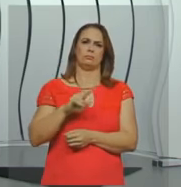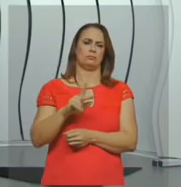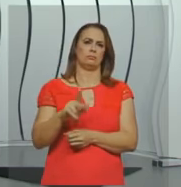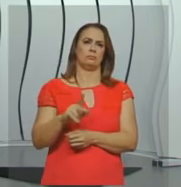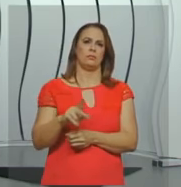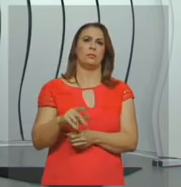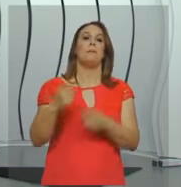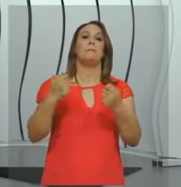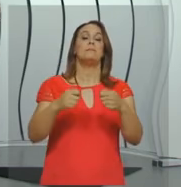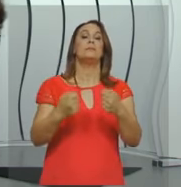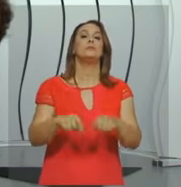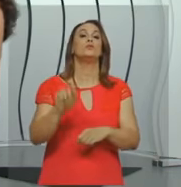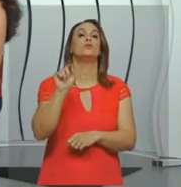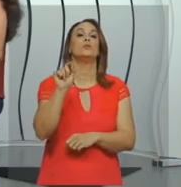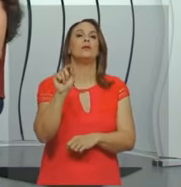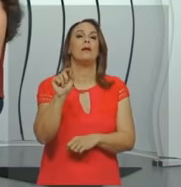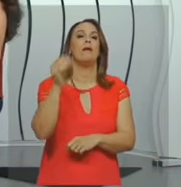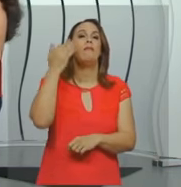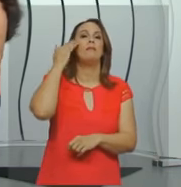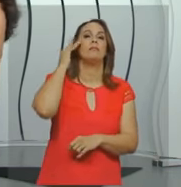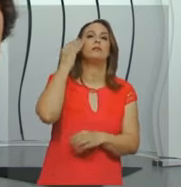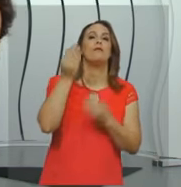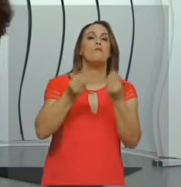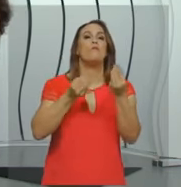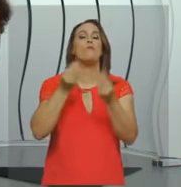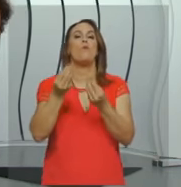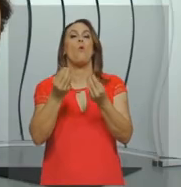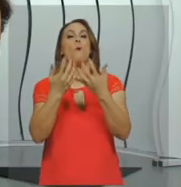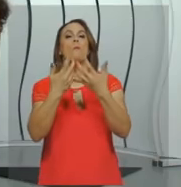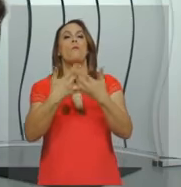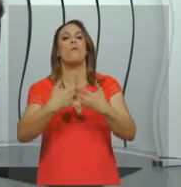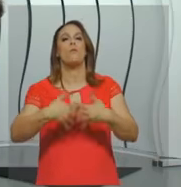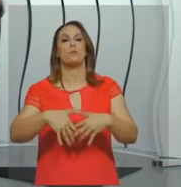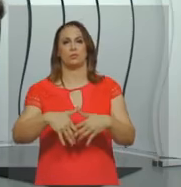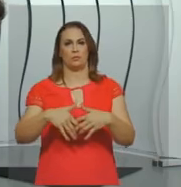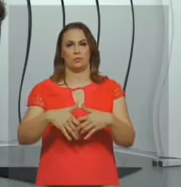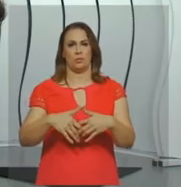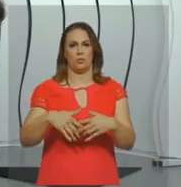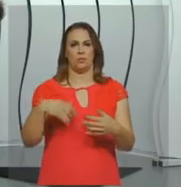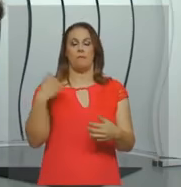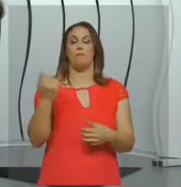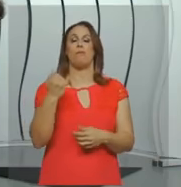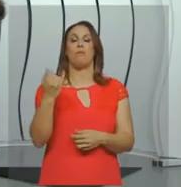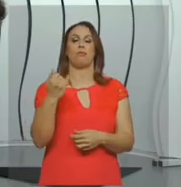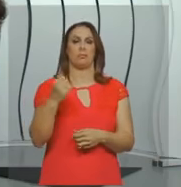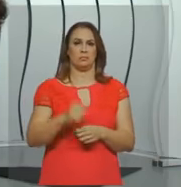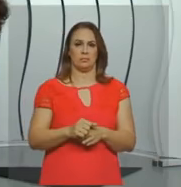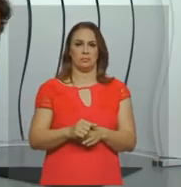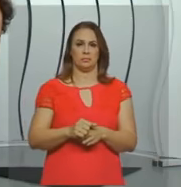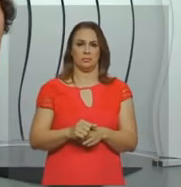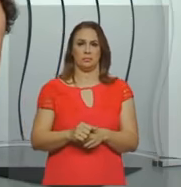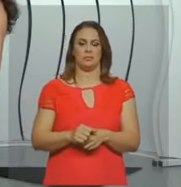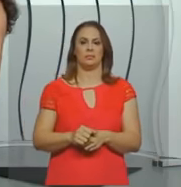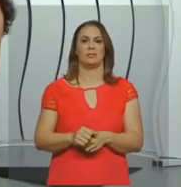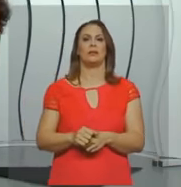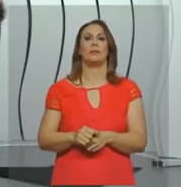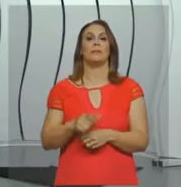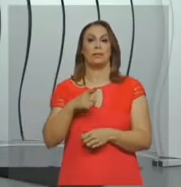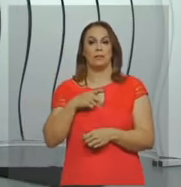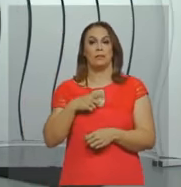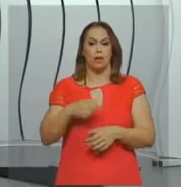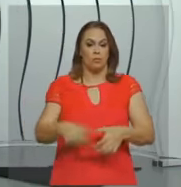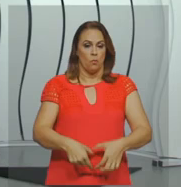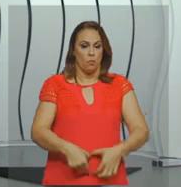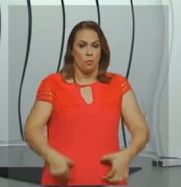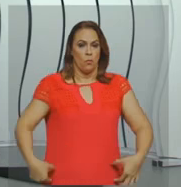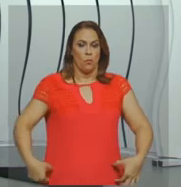e sustentação, tá? Aqui nós temos aqui, ó, o quadril, tá? Os ossos